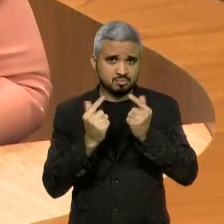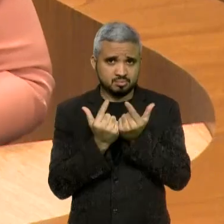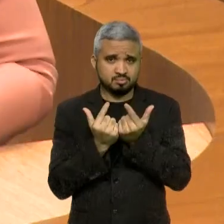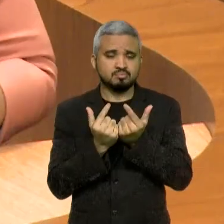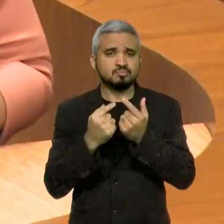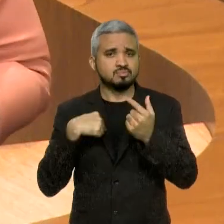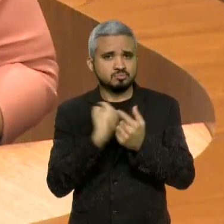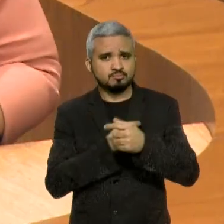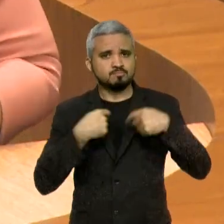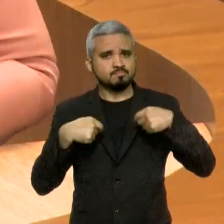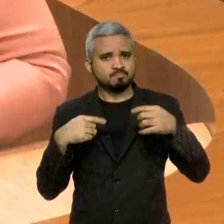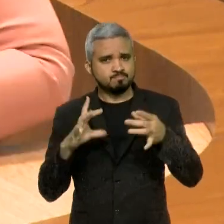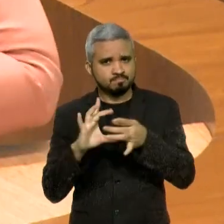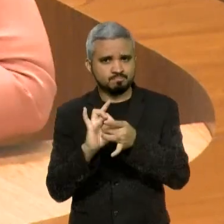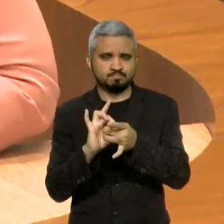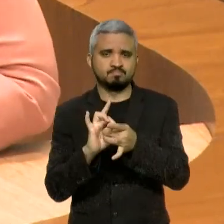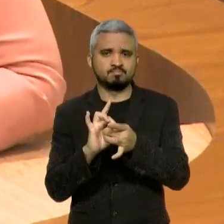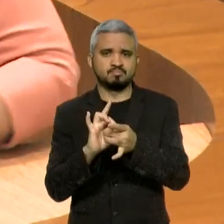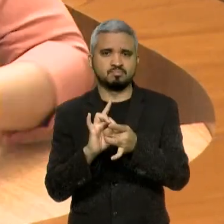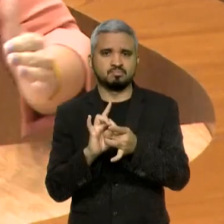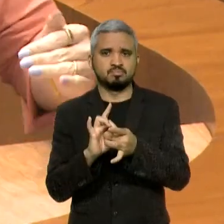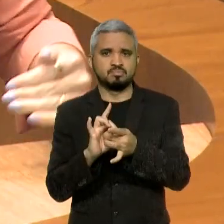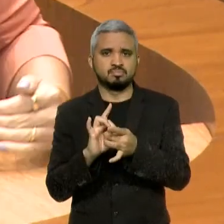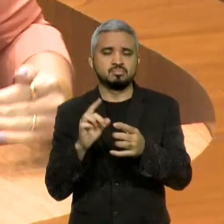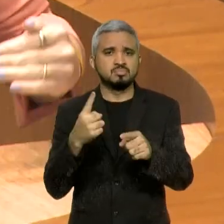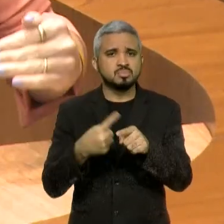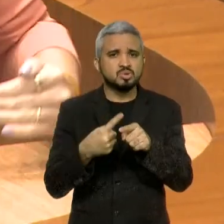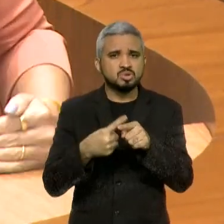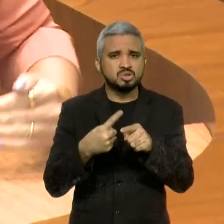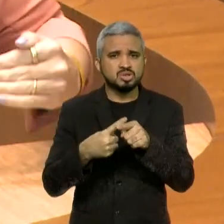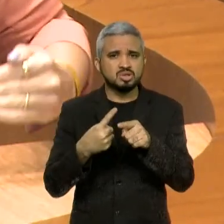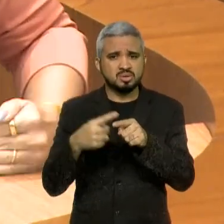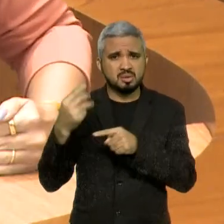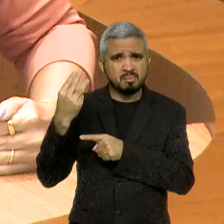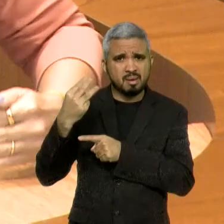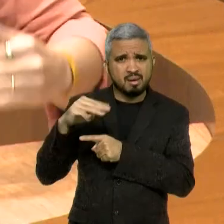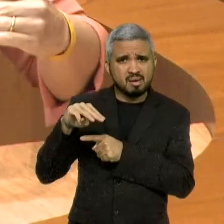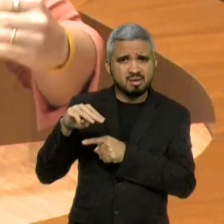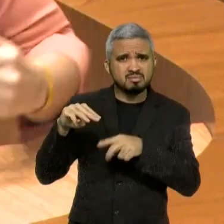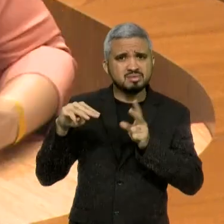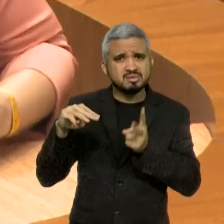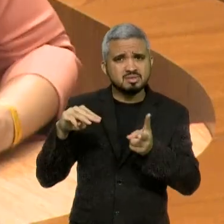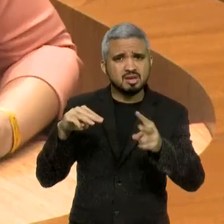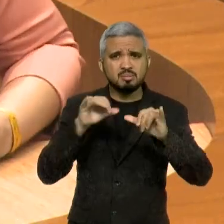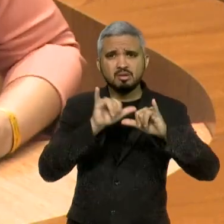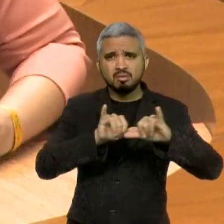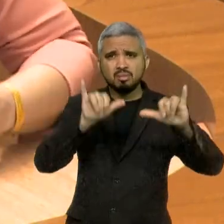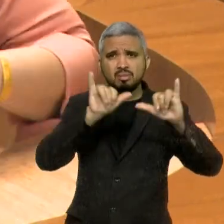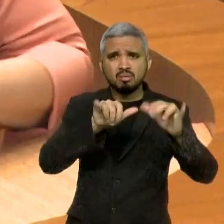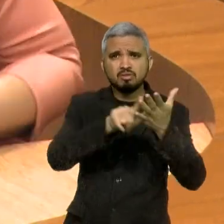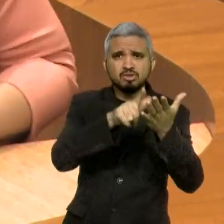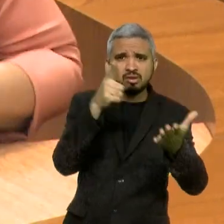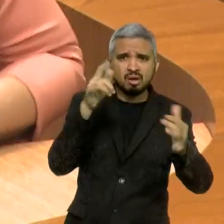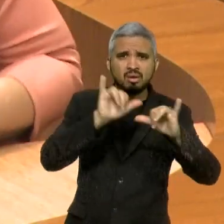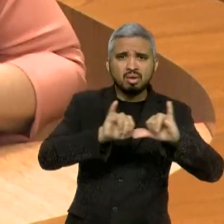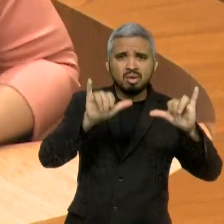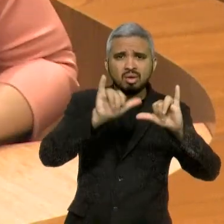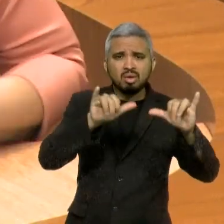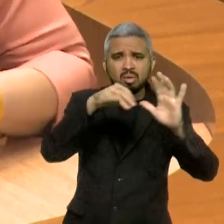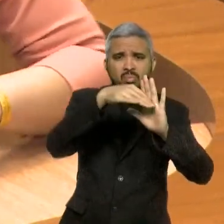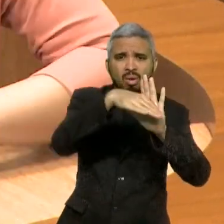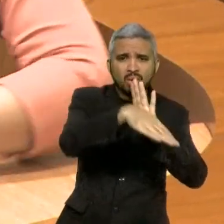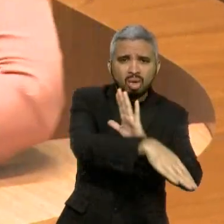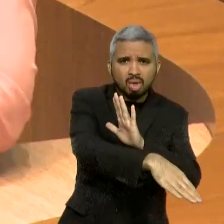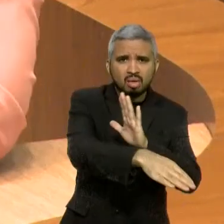potenciais viver sendo destaque dos piores índices do nosso país nós não podemos